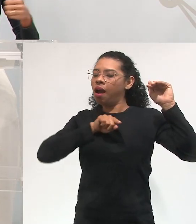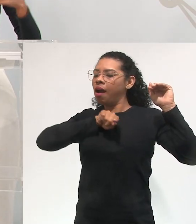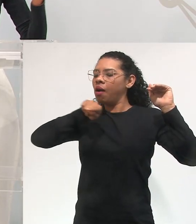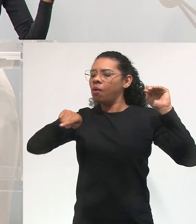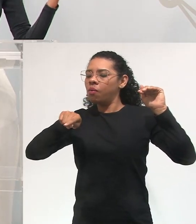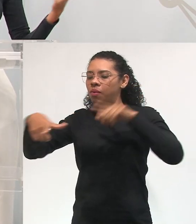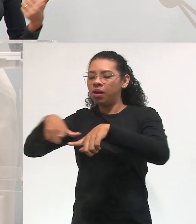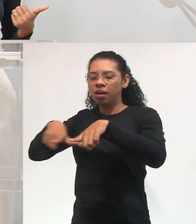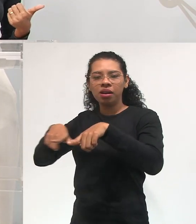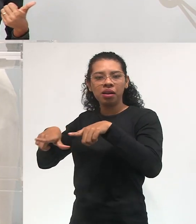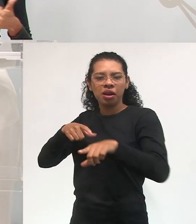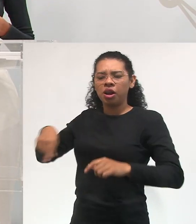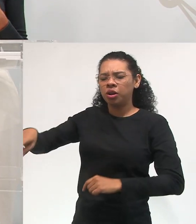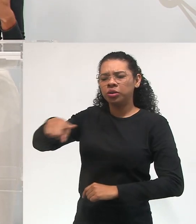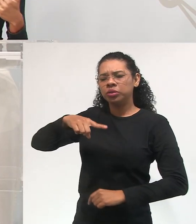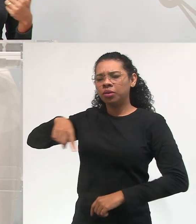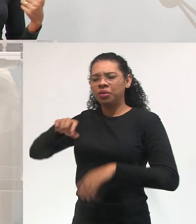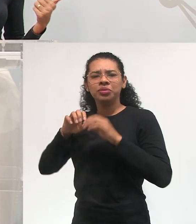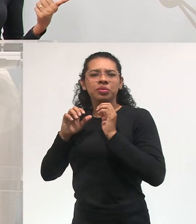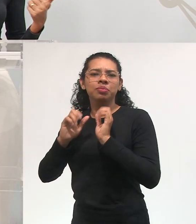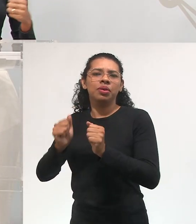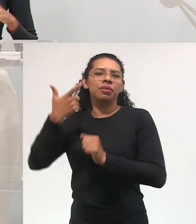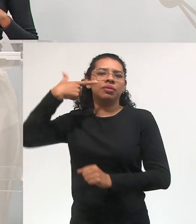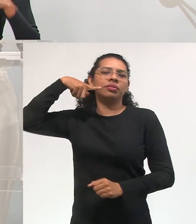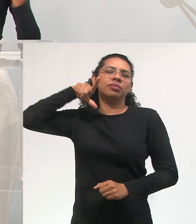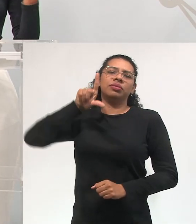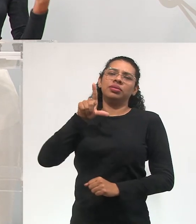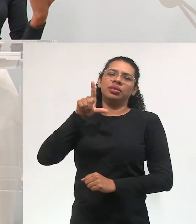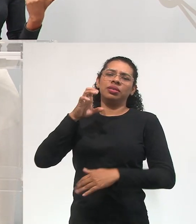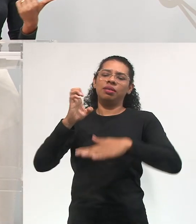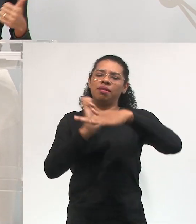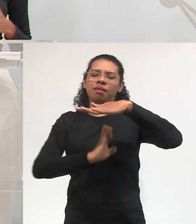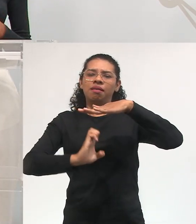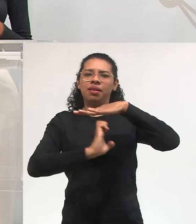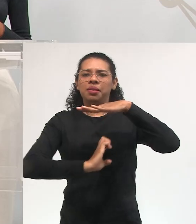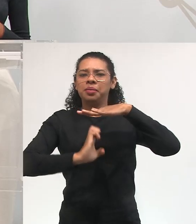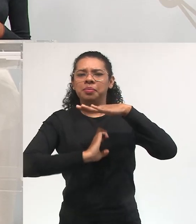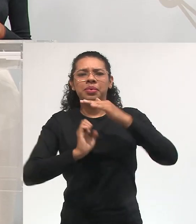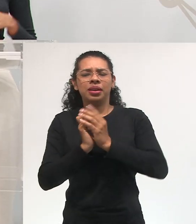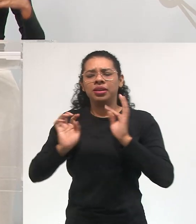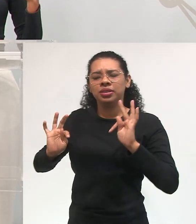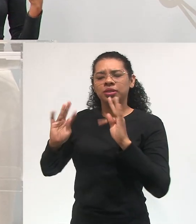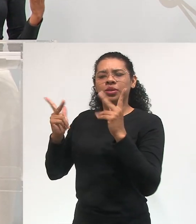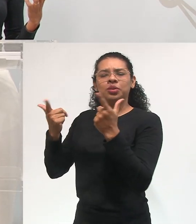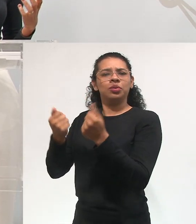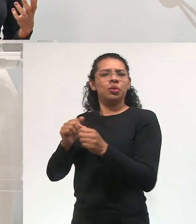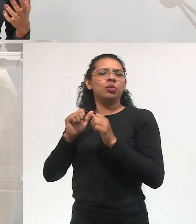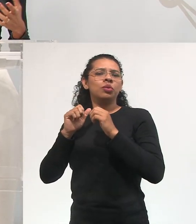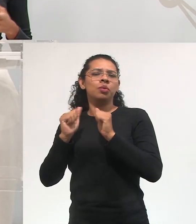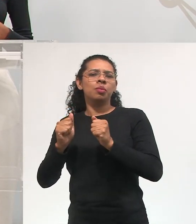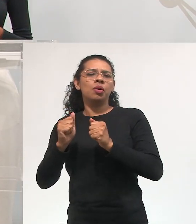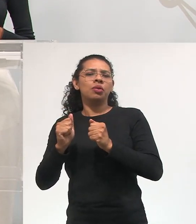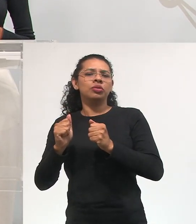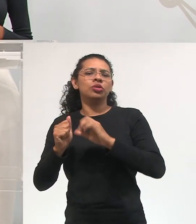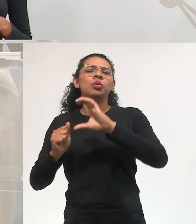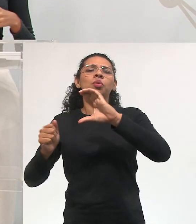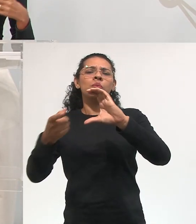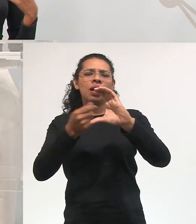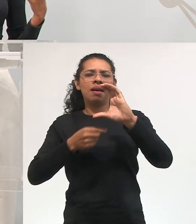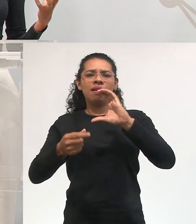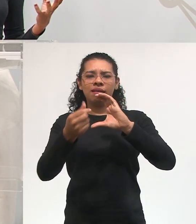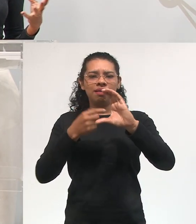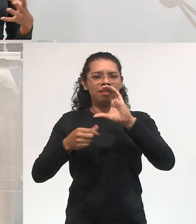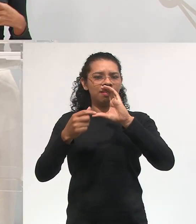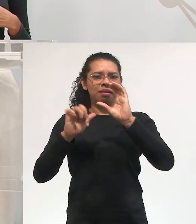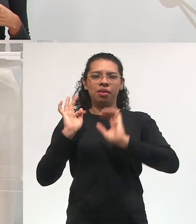que todos podem virar grandes empresários, né, que todos podem virar grandes capitalistas. Quando,